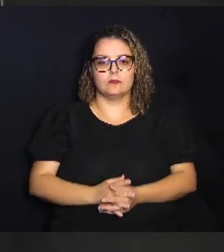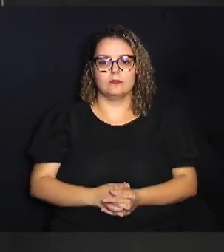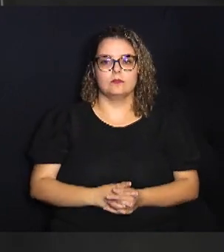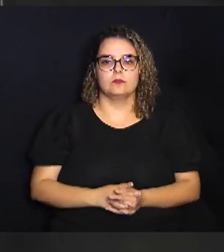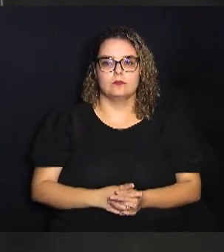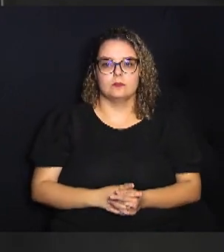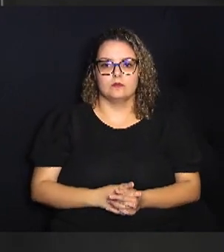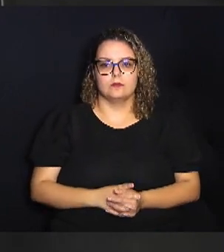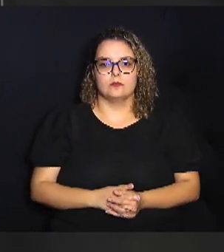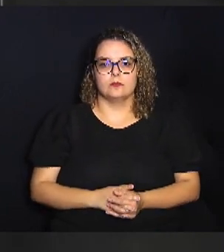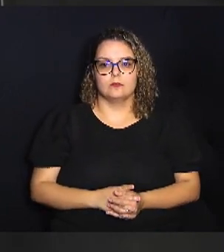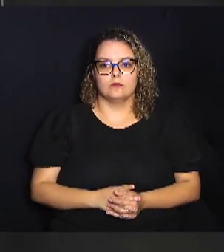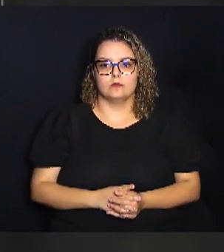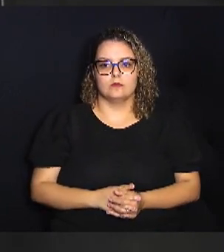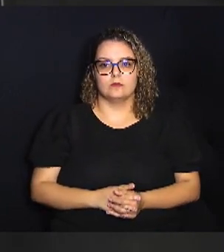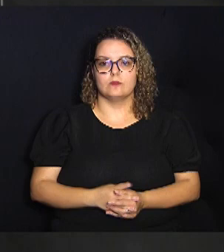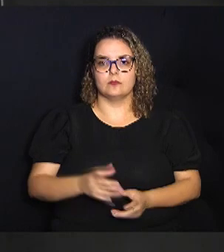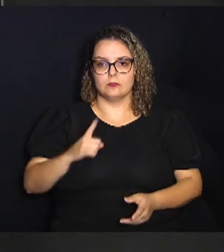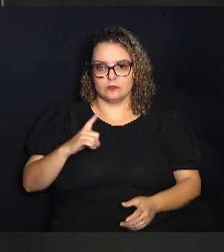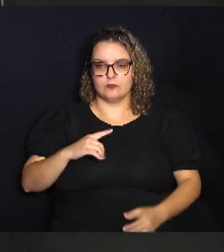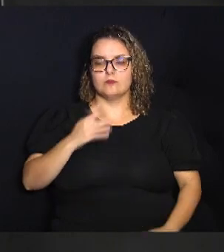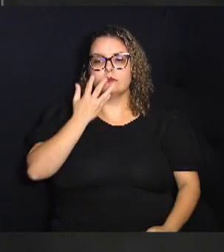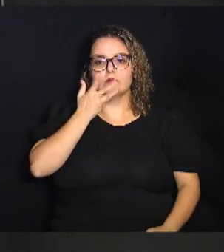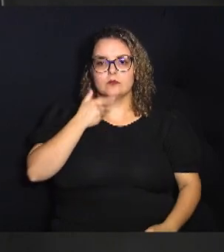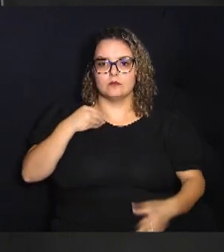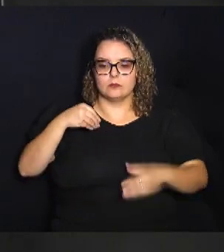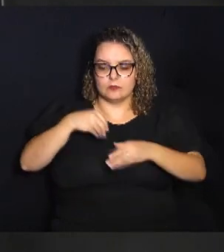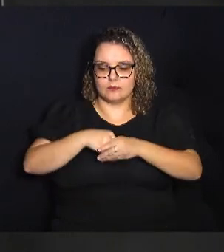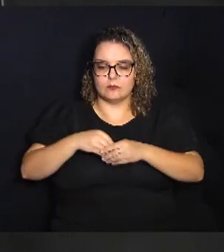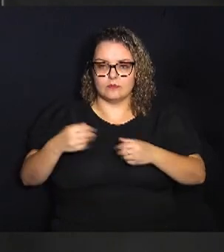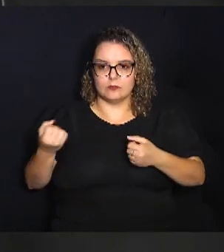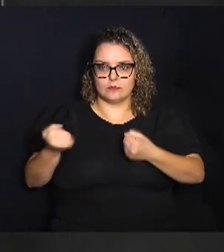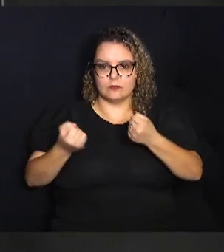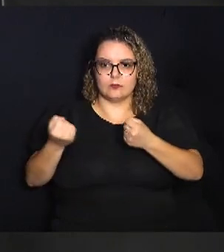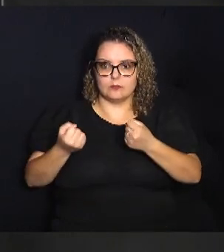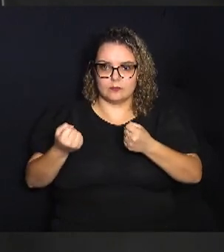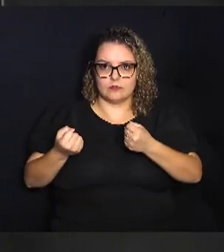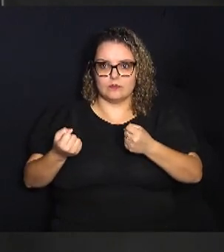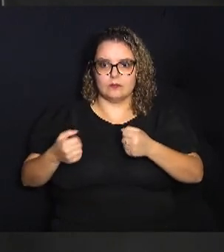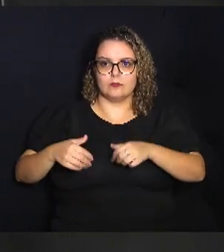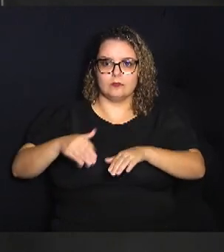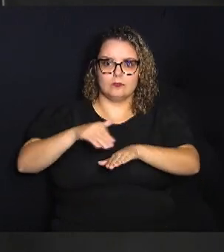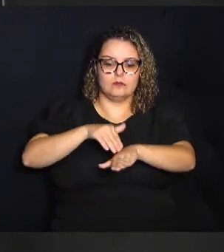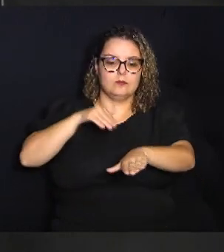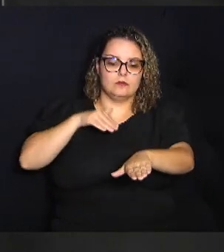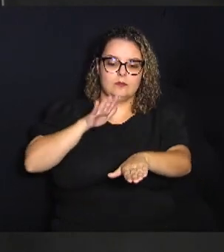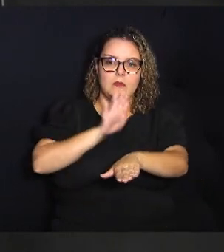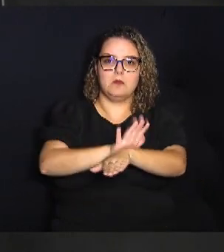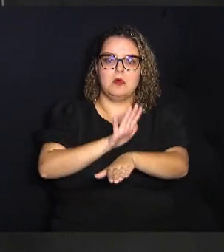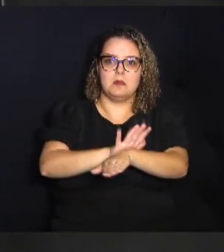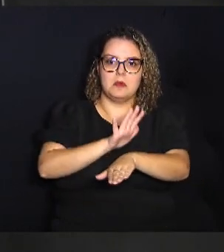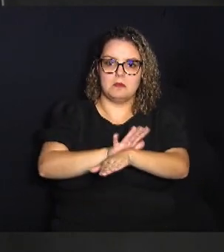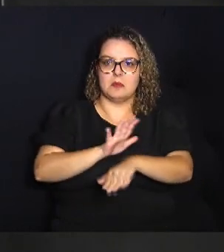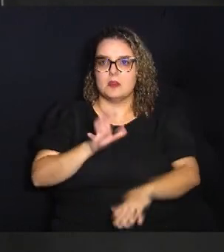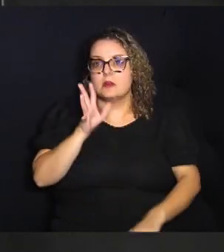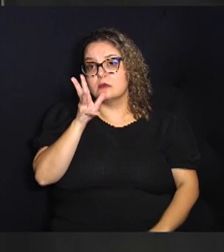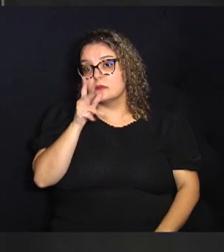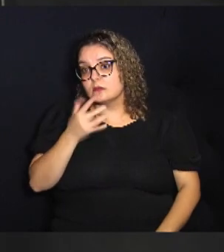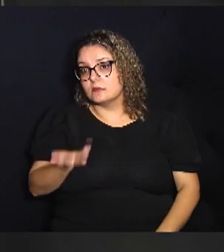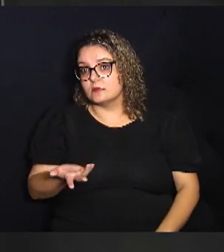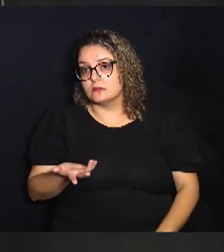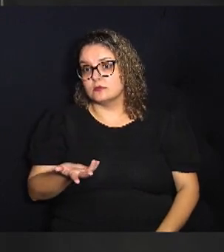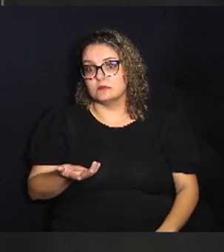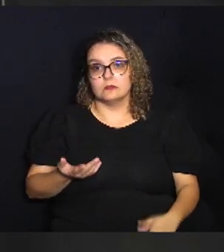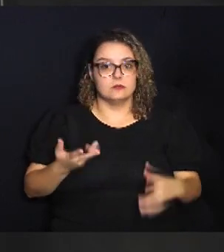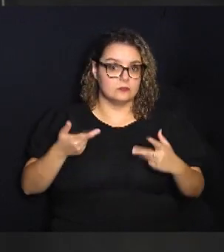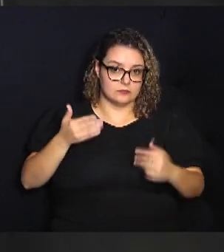na fila com a criança e a pessoa de trás começou a buzinar porque estava demorando. E como todo